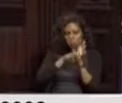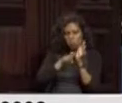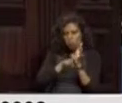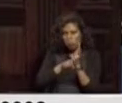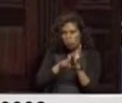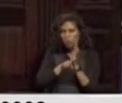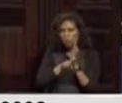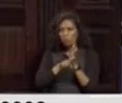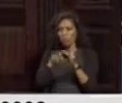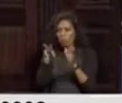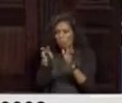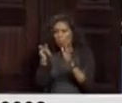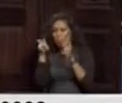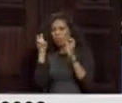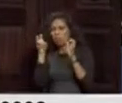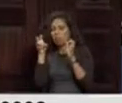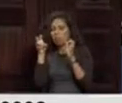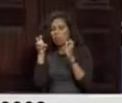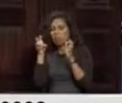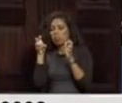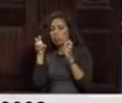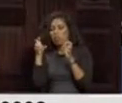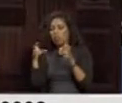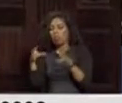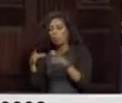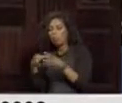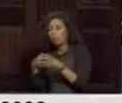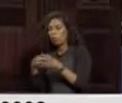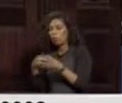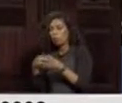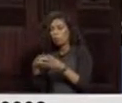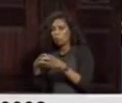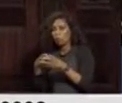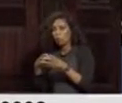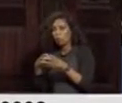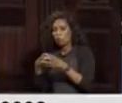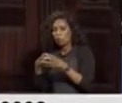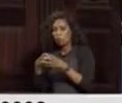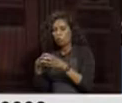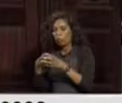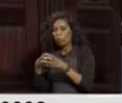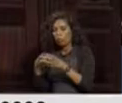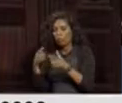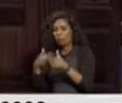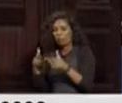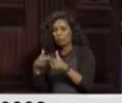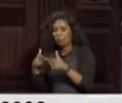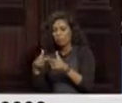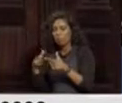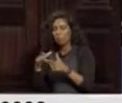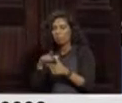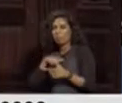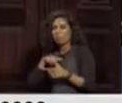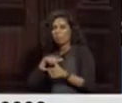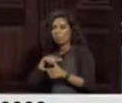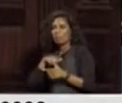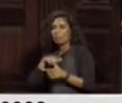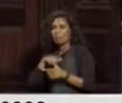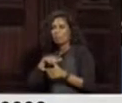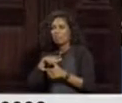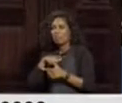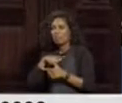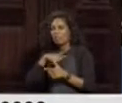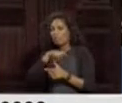governos entraram num atoleiro de corrupção, eles passam a verificar que esses